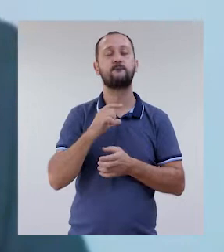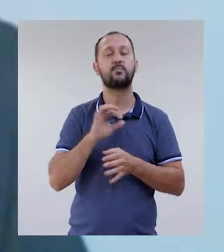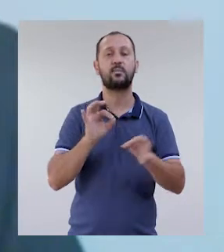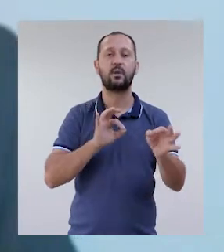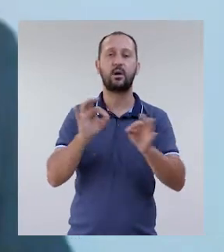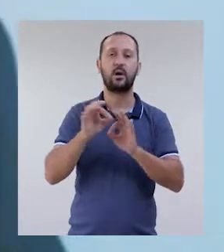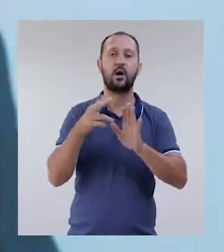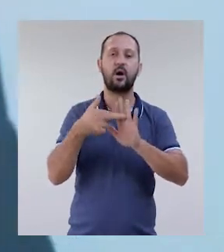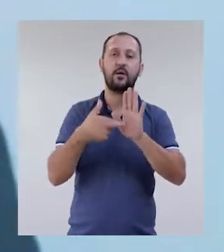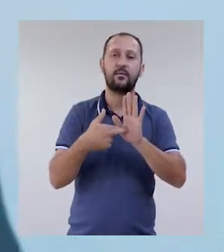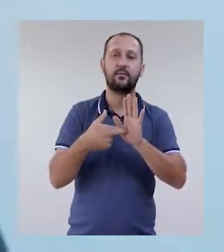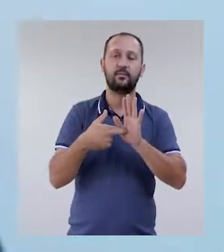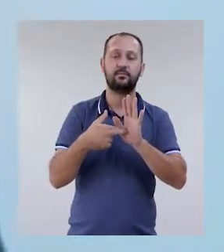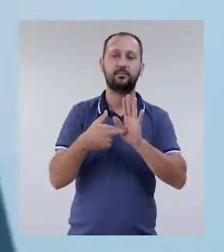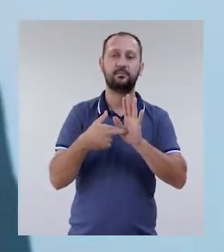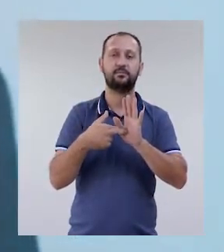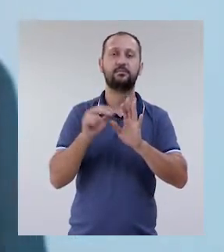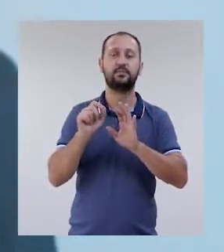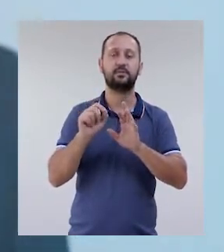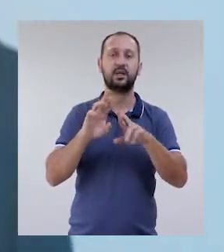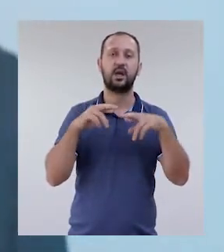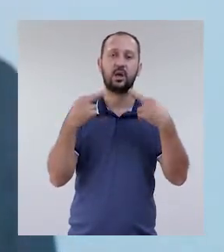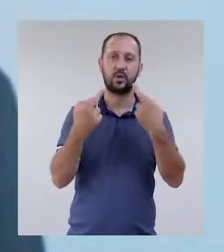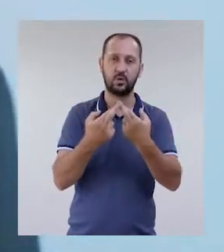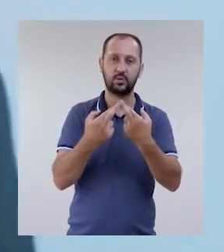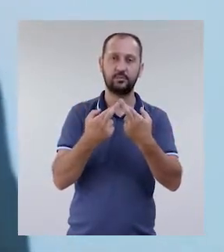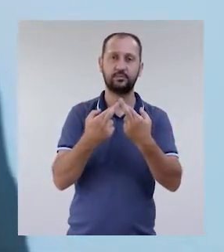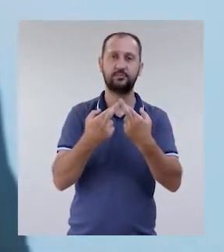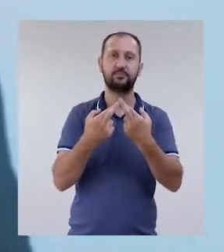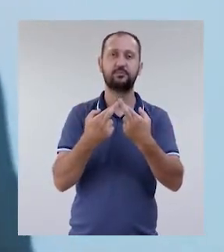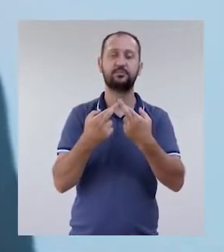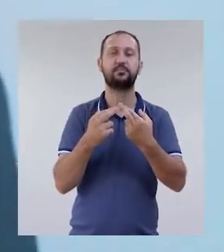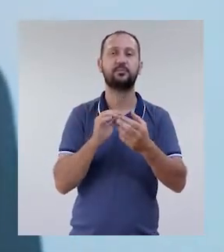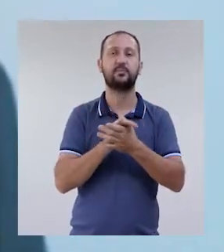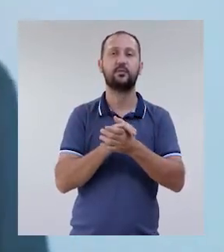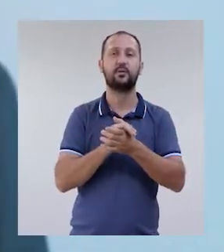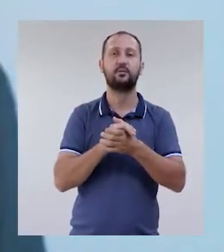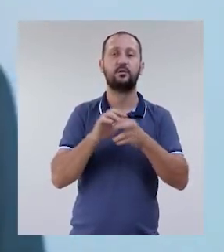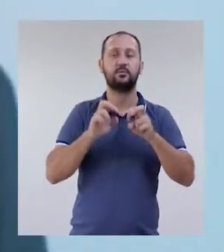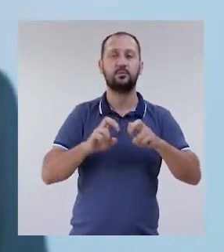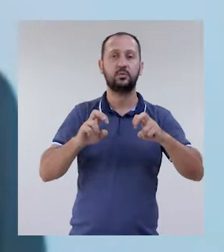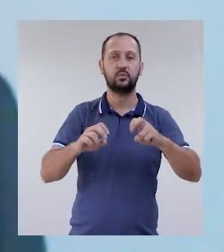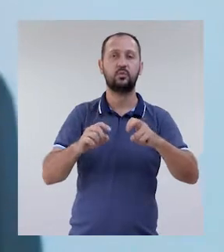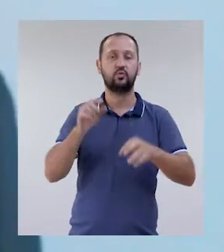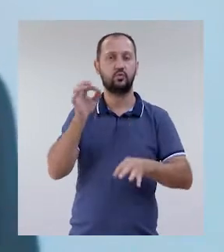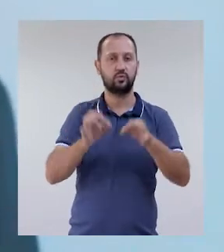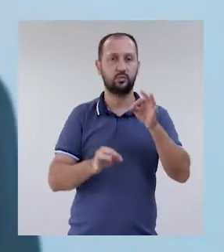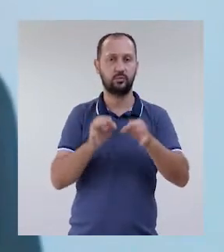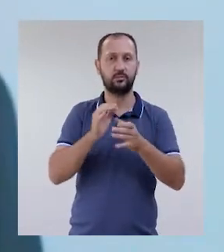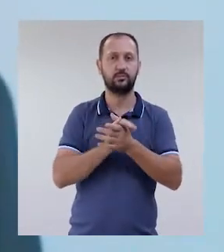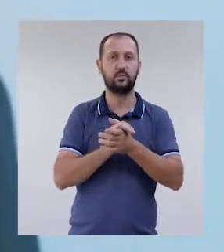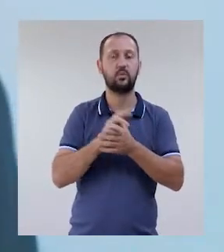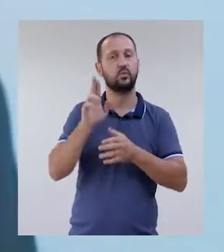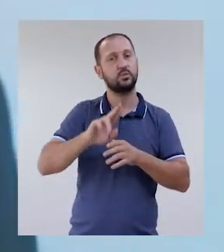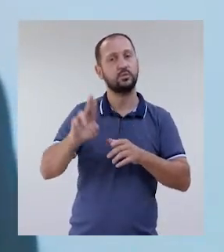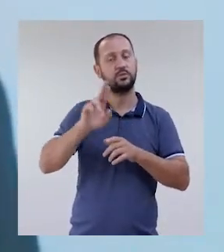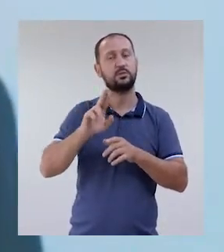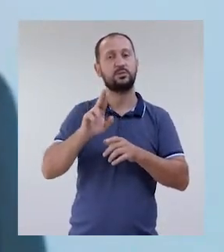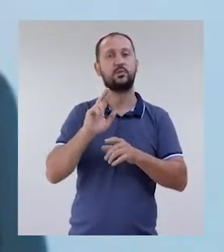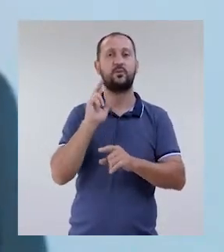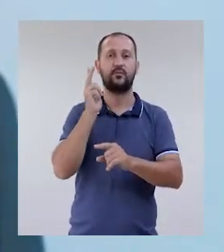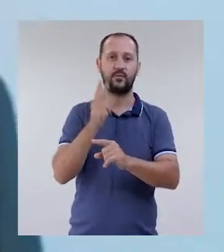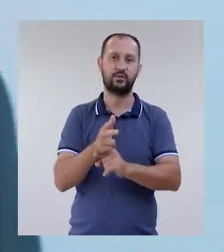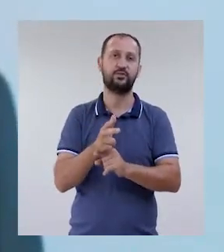houve a regulação da realização das reuniões, das nossas sessões plenárias de julgamento por